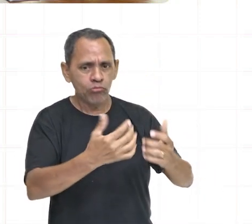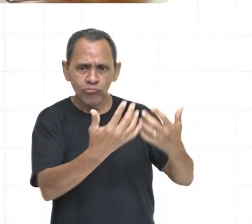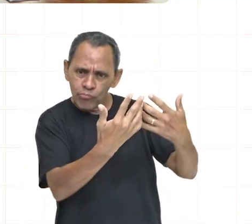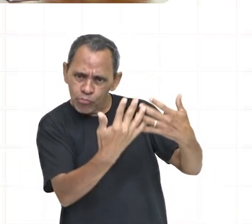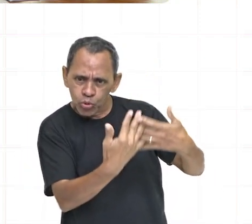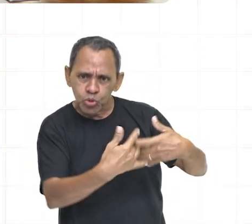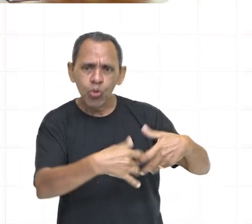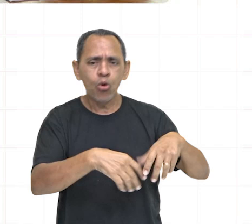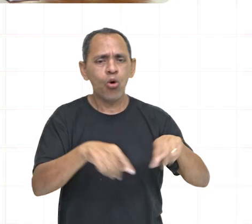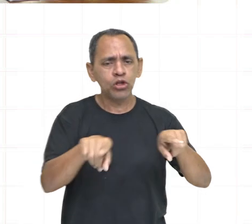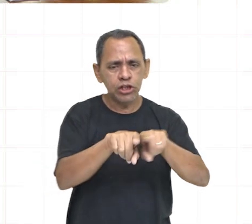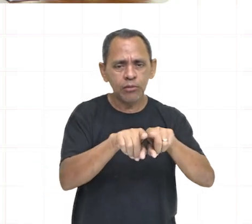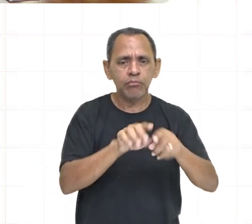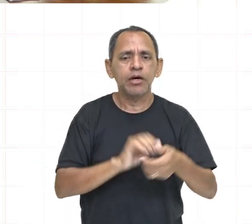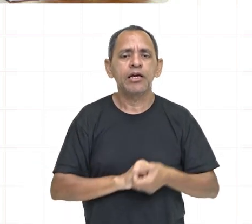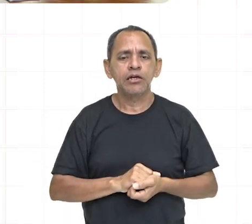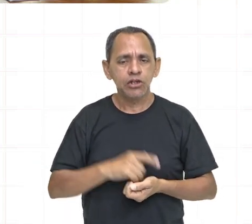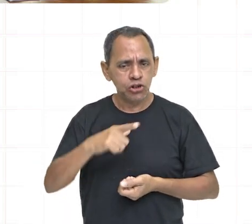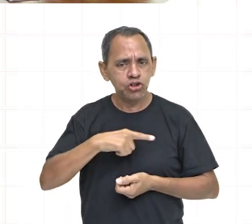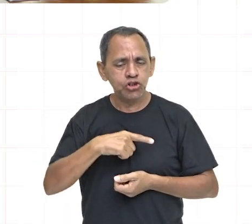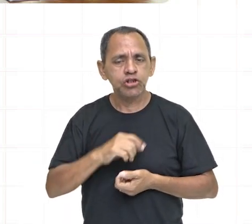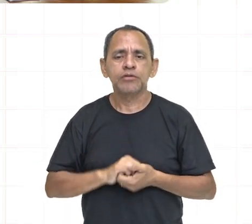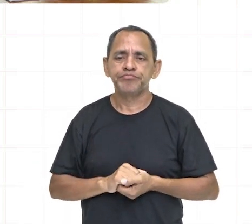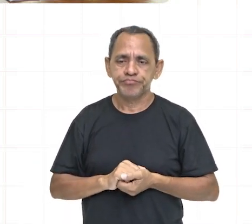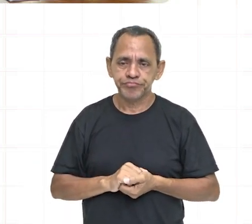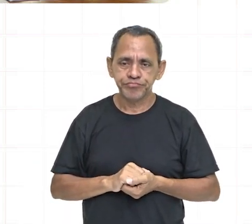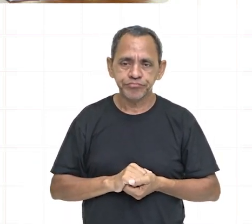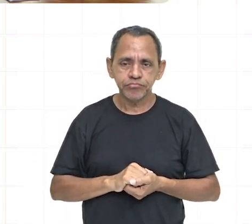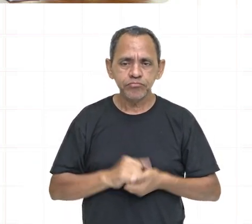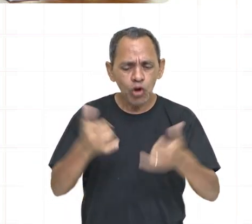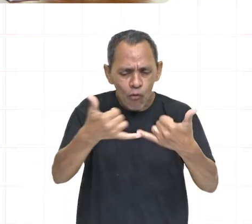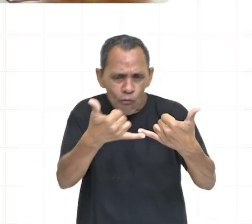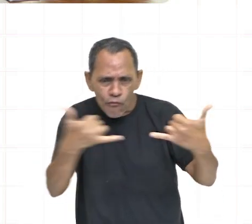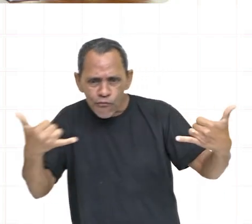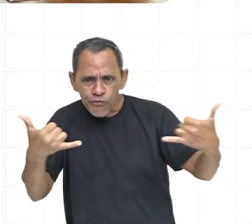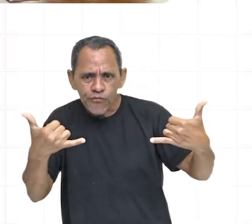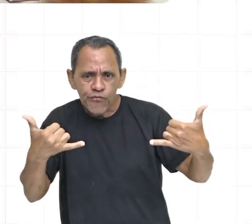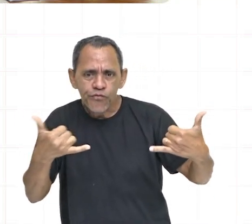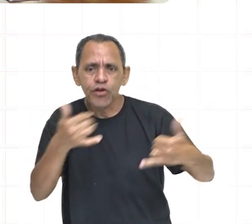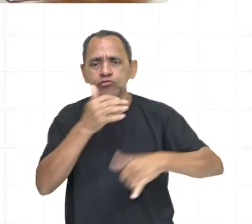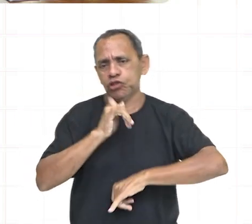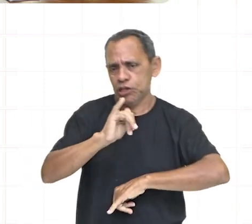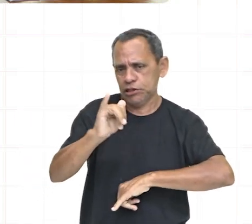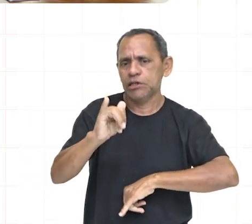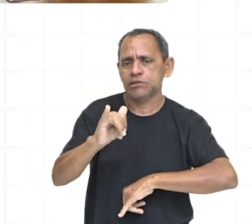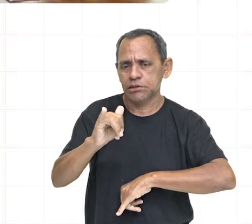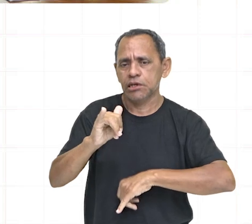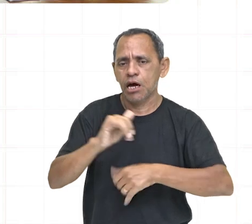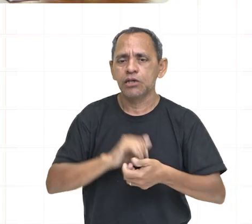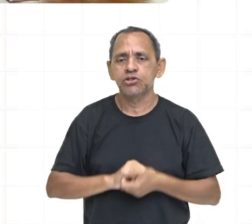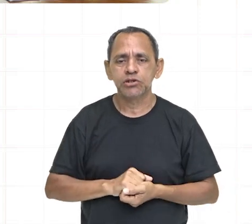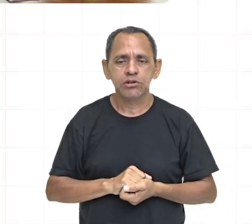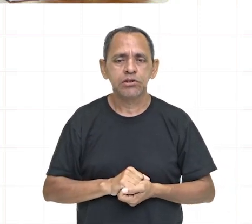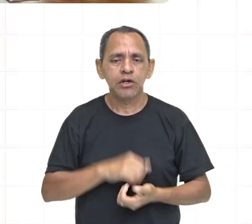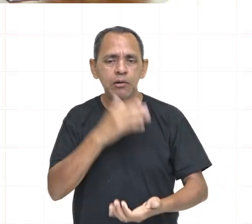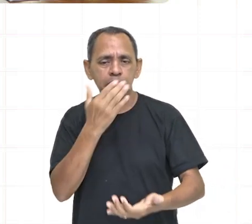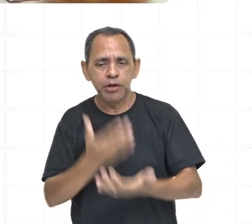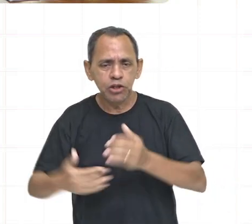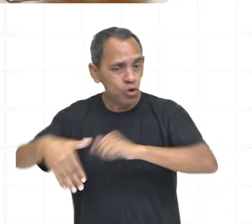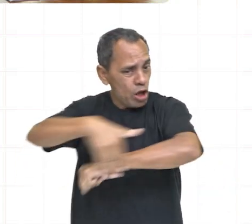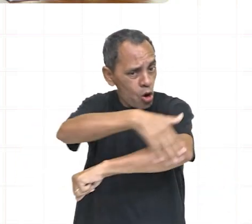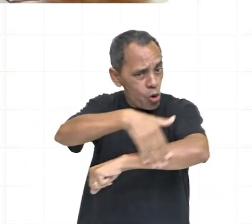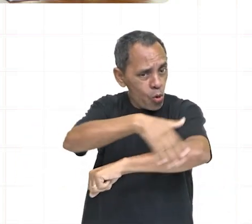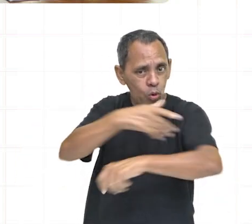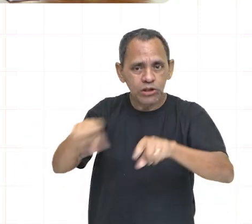elétricos que tinham descarregado no meio da rua. Então, se não houvessem carros elétricos, essa modalidade de serviço, por exemplo, não teria